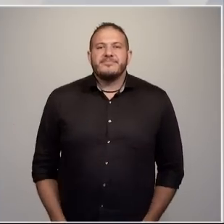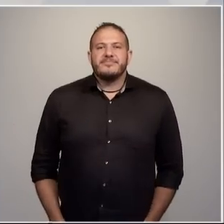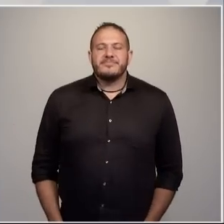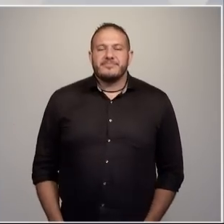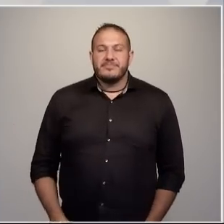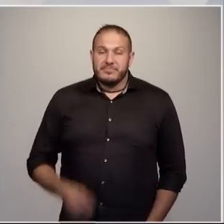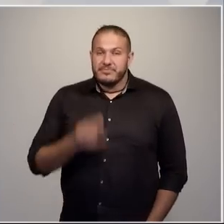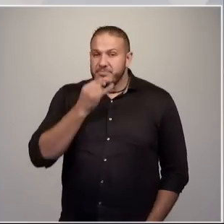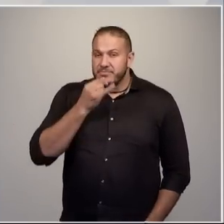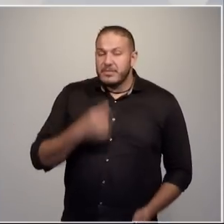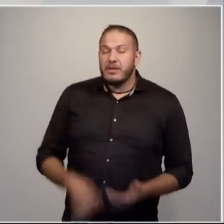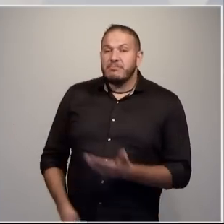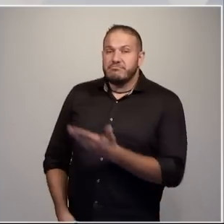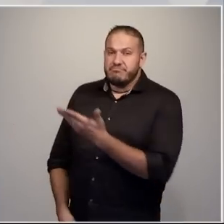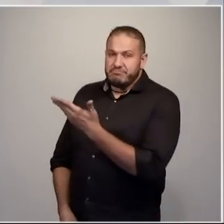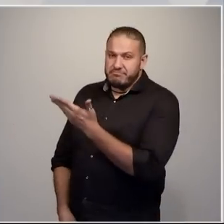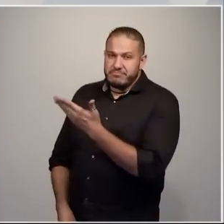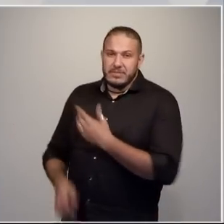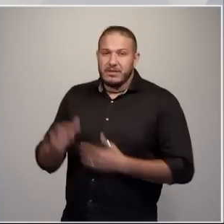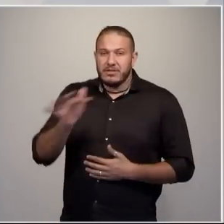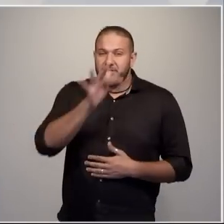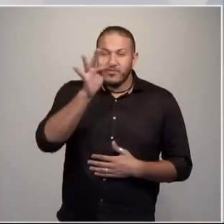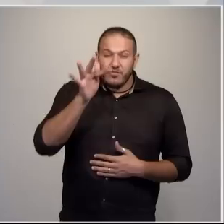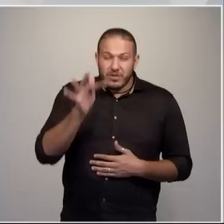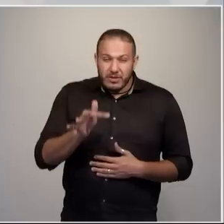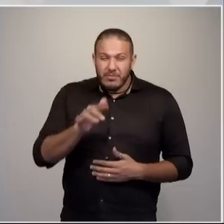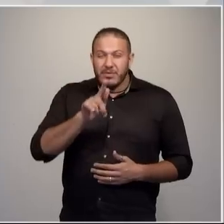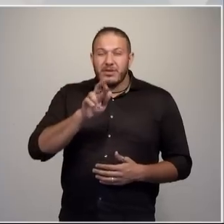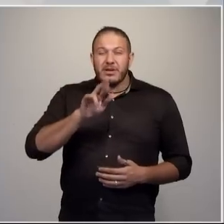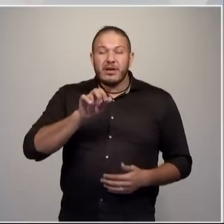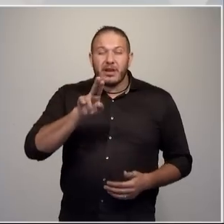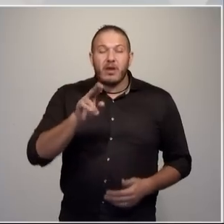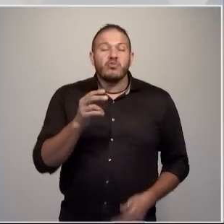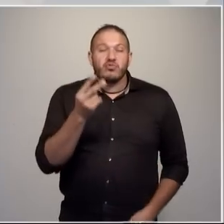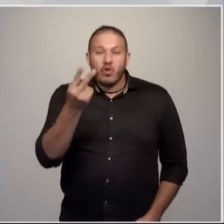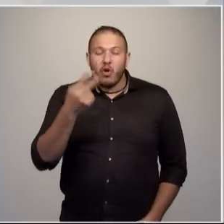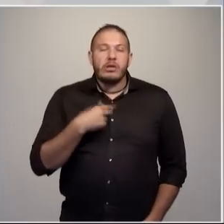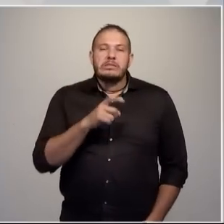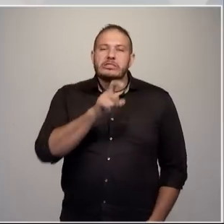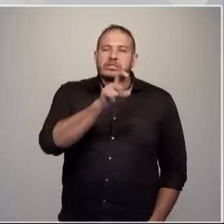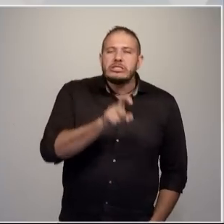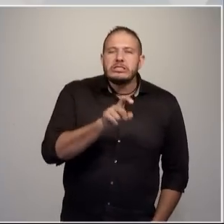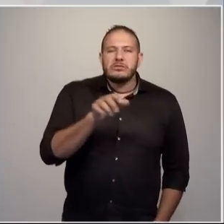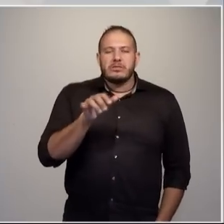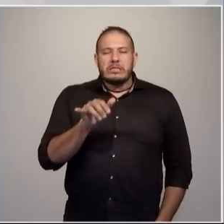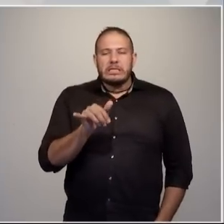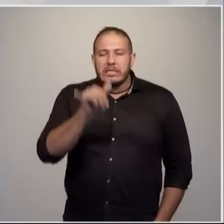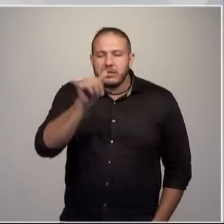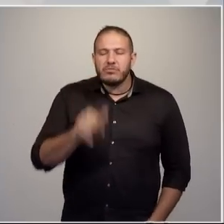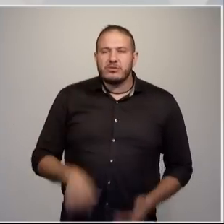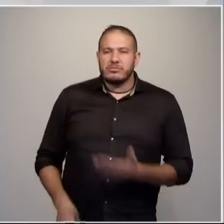veja, ela é uma função polinomial de grau 2 em x e em y. Opa, aqui y.